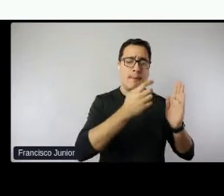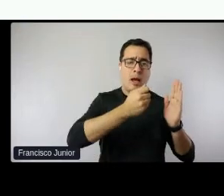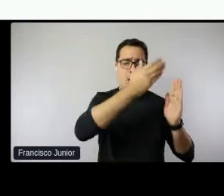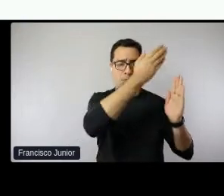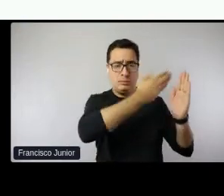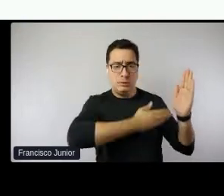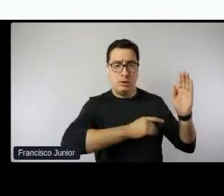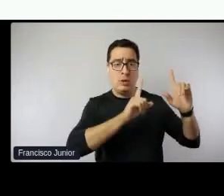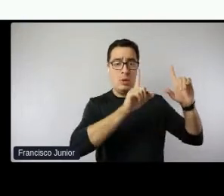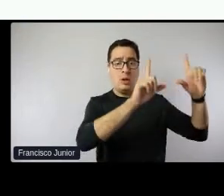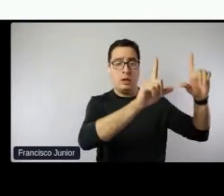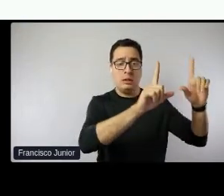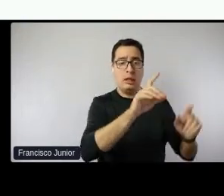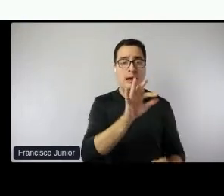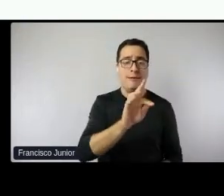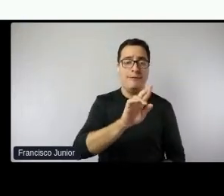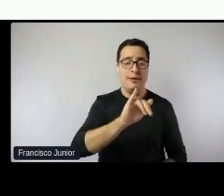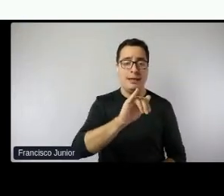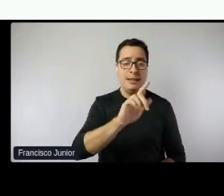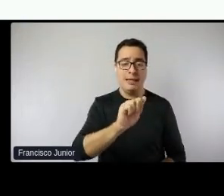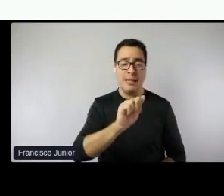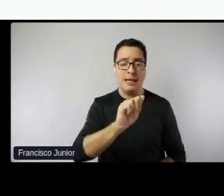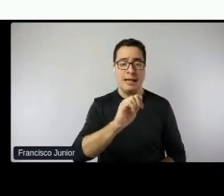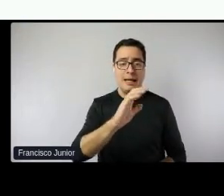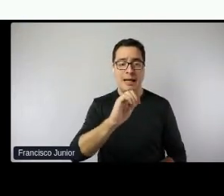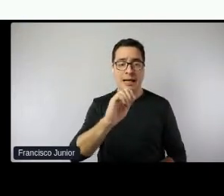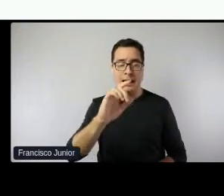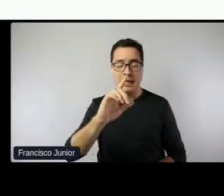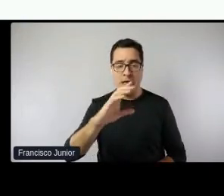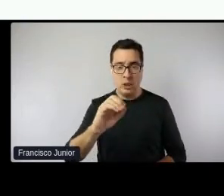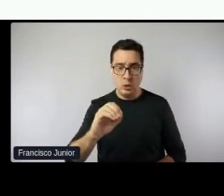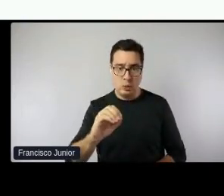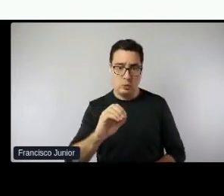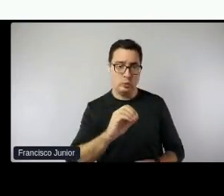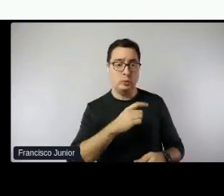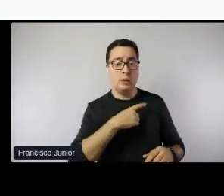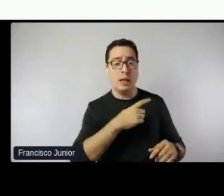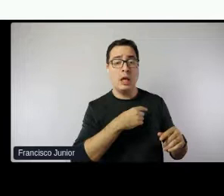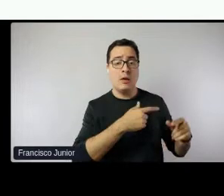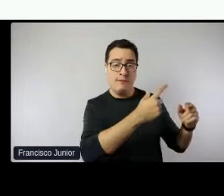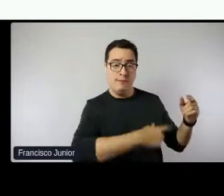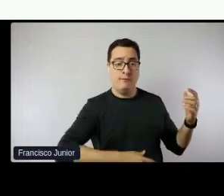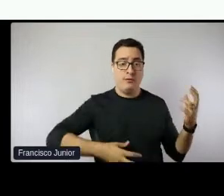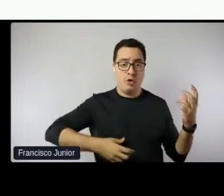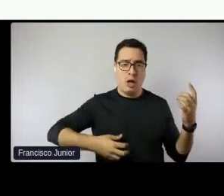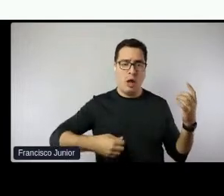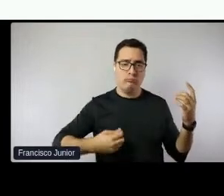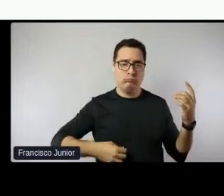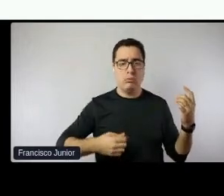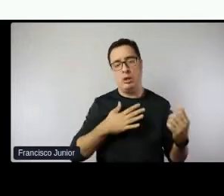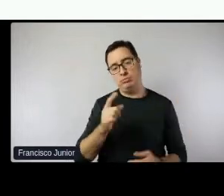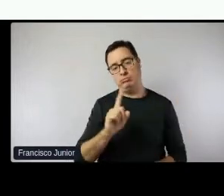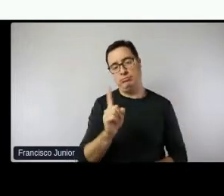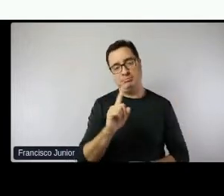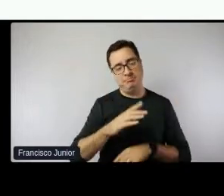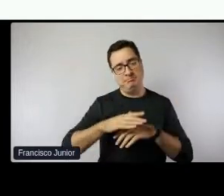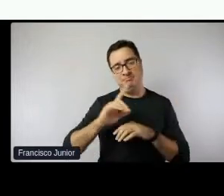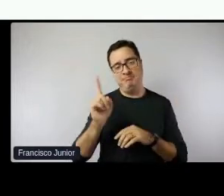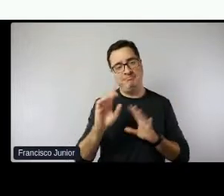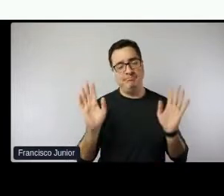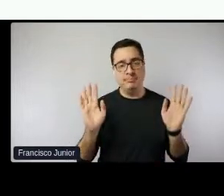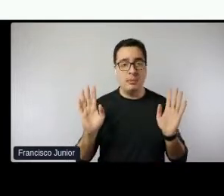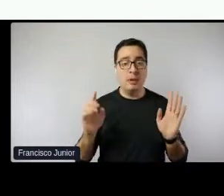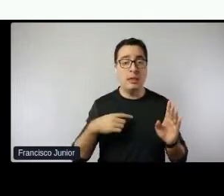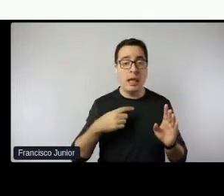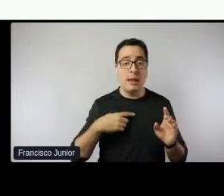da Frida Kahlo, que eu amo de paixão. Tem um violão, que eu não toco, e o guarda-roupa à